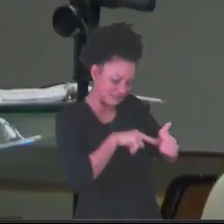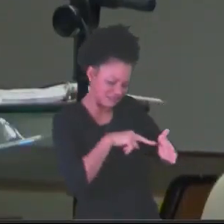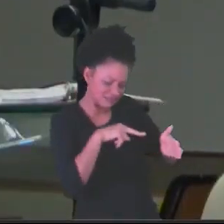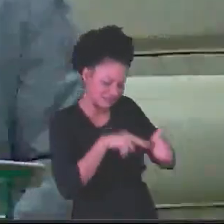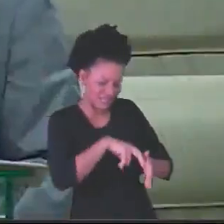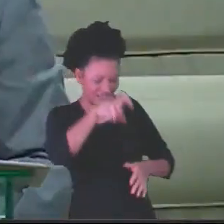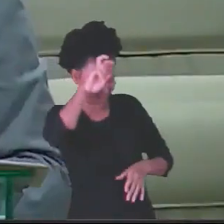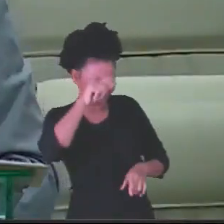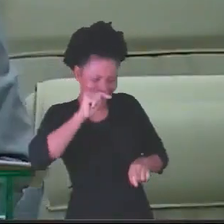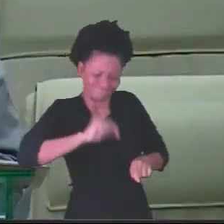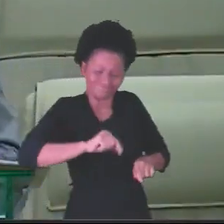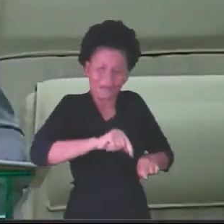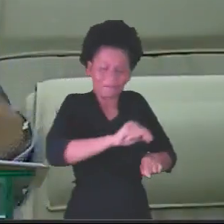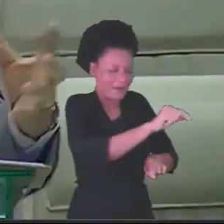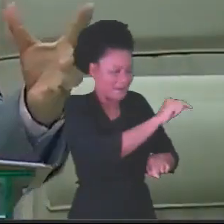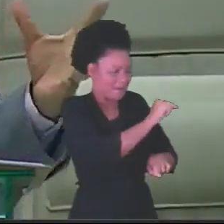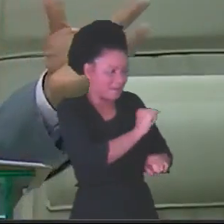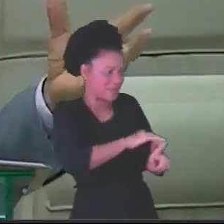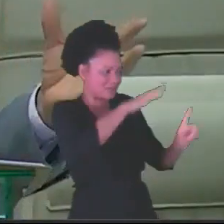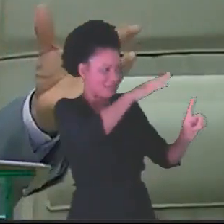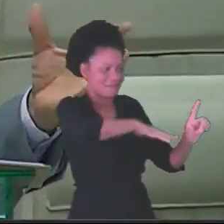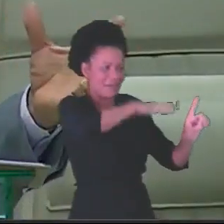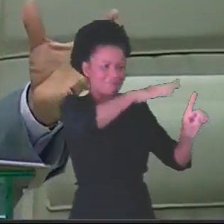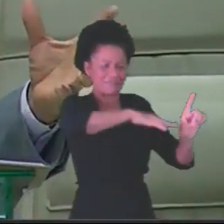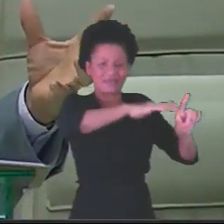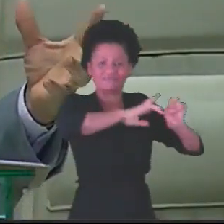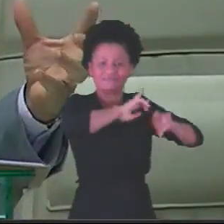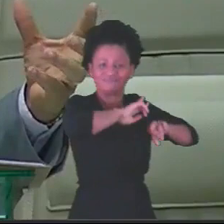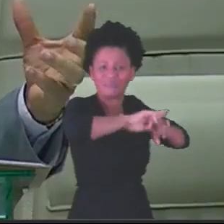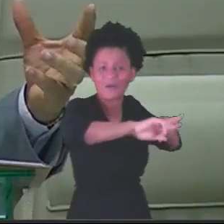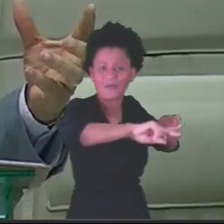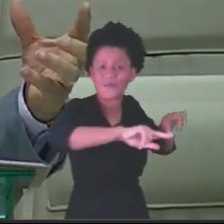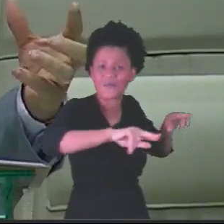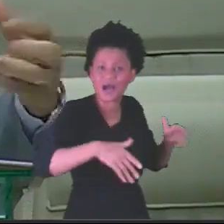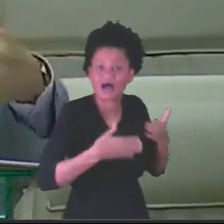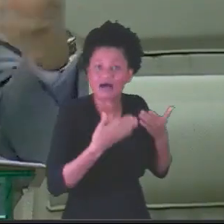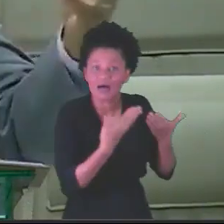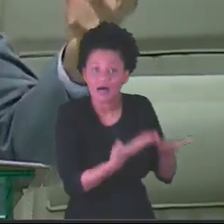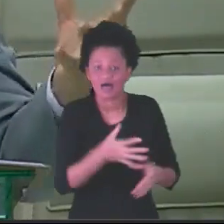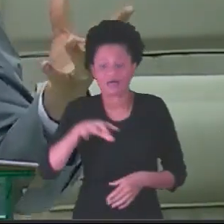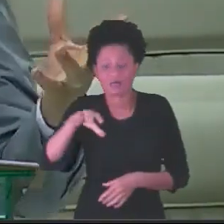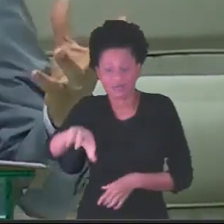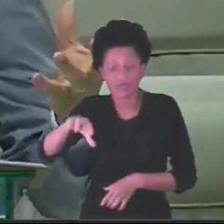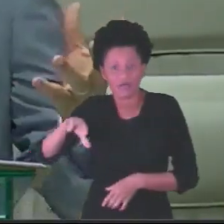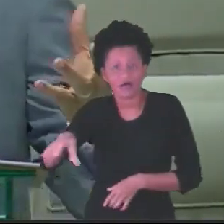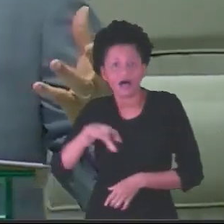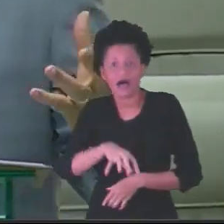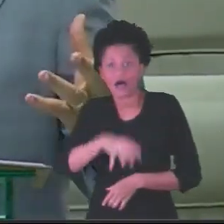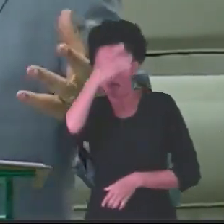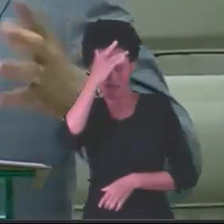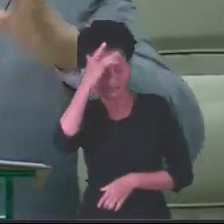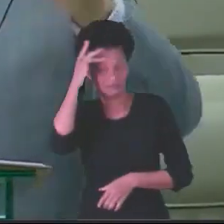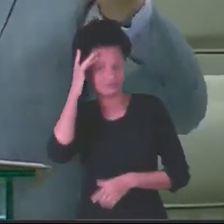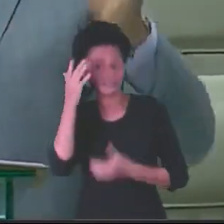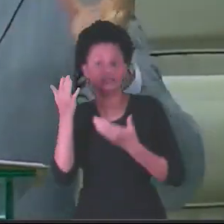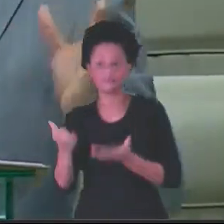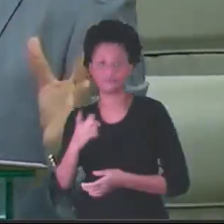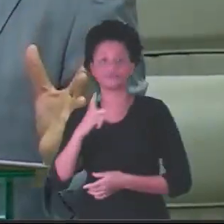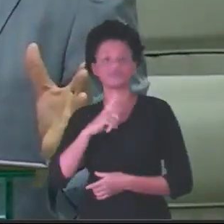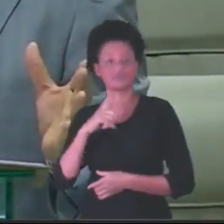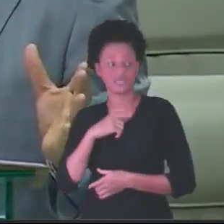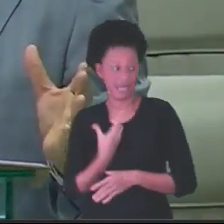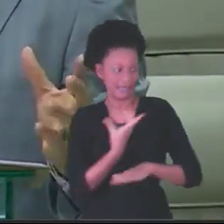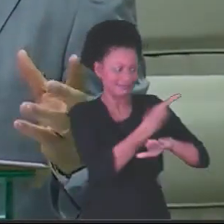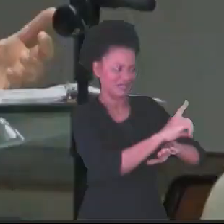e do egito então o para o panteão em filipos era muito muito grande as pessoas tinham deuses